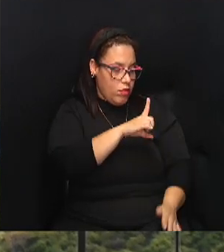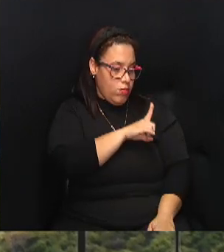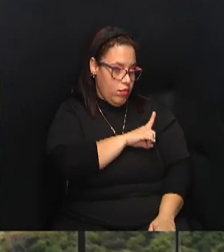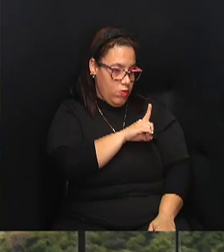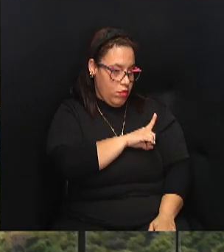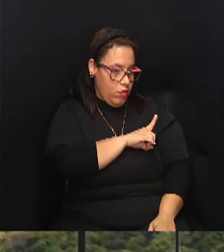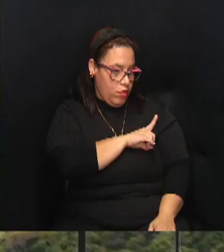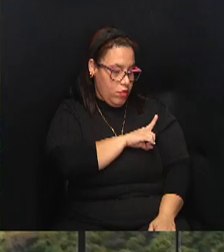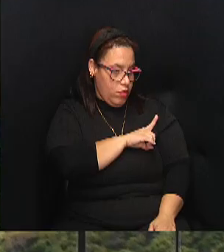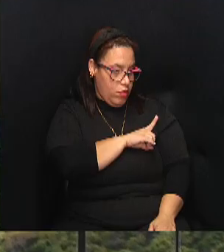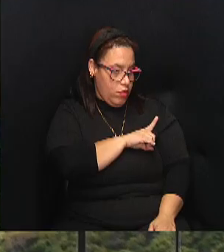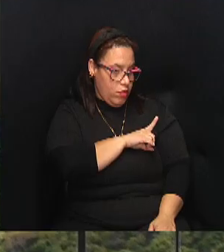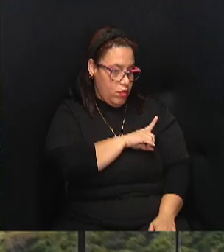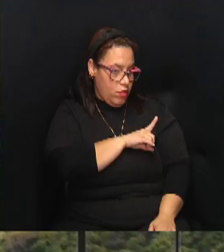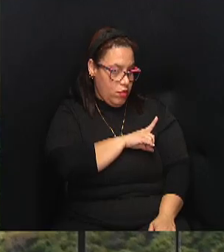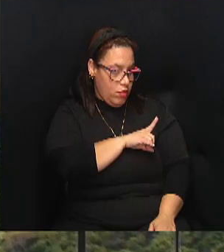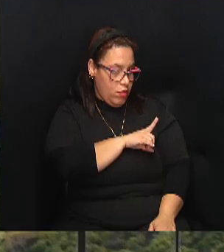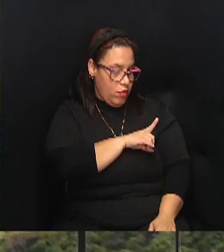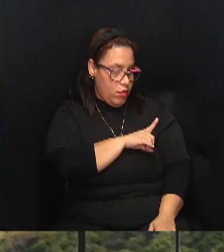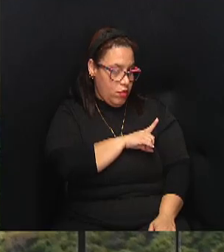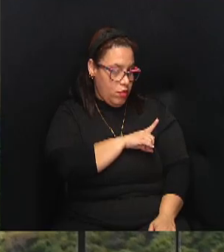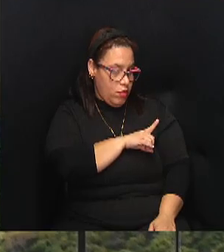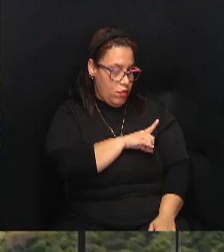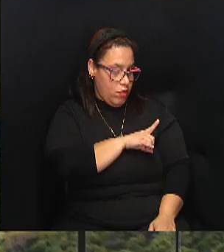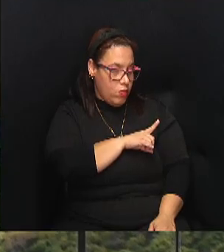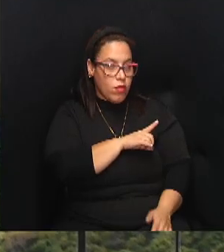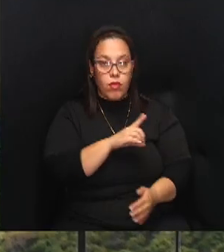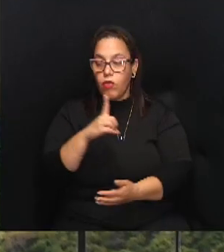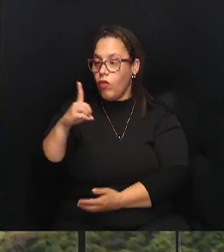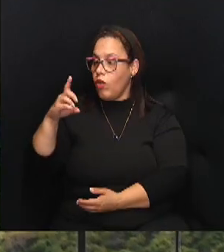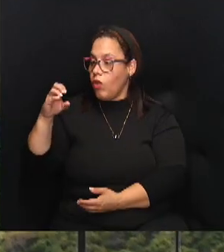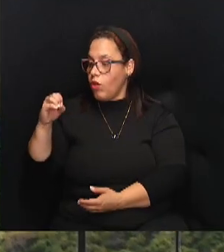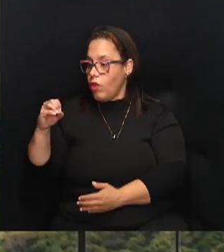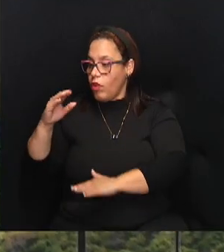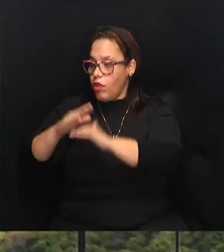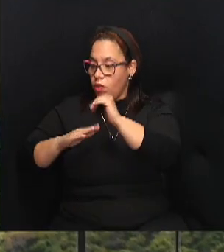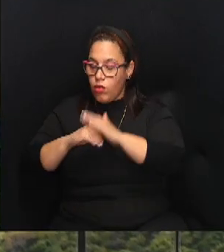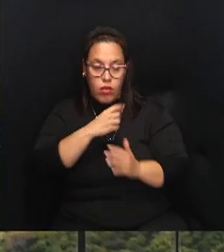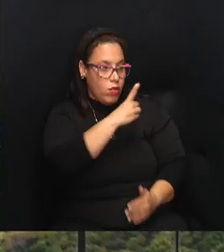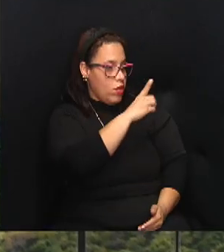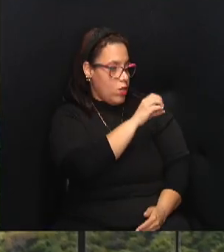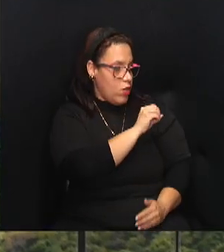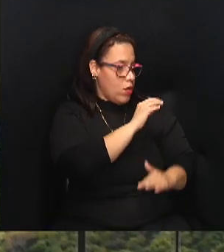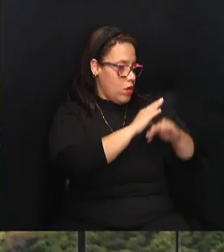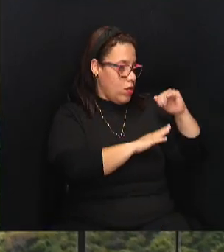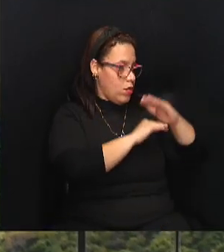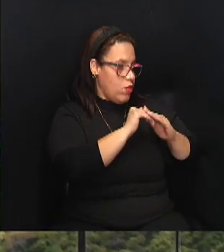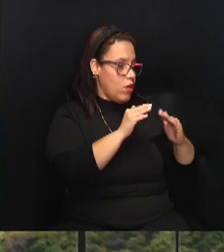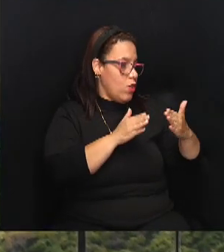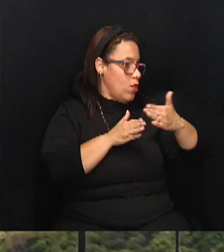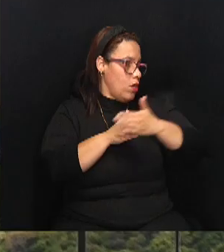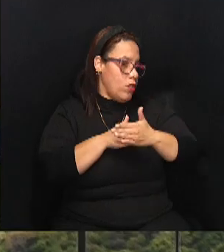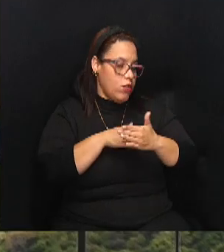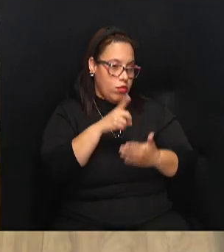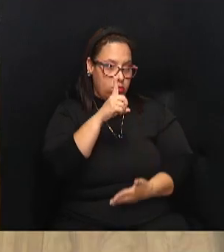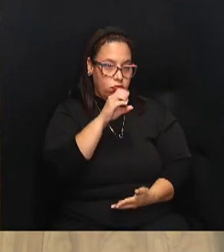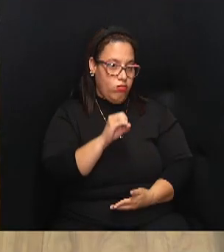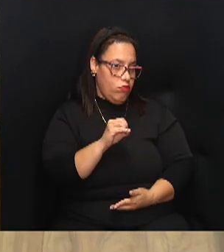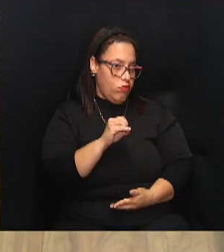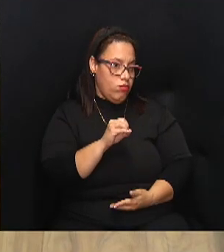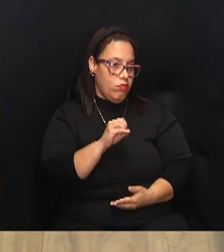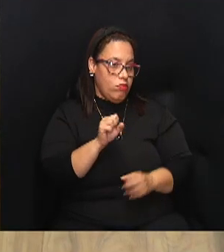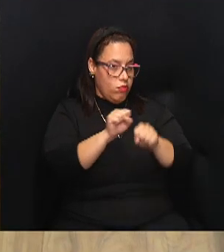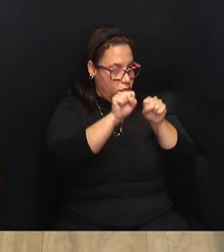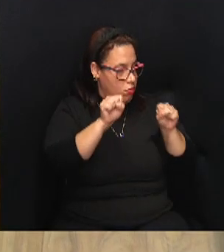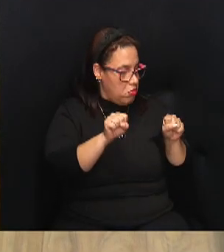delegada com São 10 serviços. São 10 serviços. 10 serviços. É o limite. Chegou a 10, o sistema